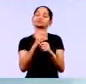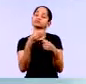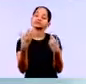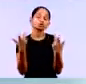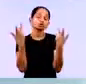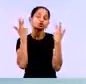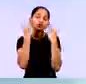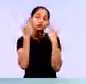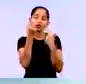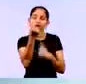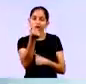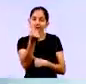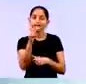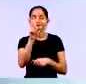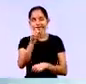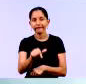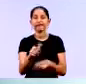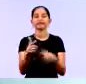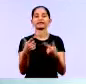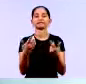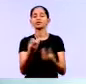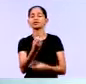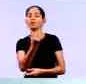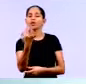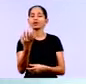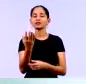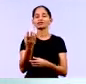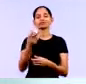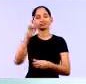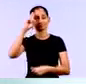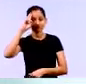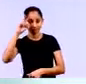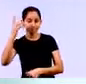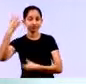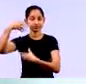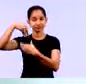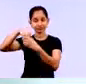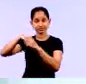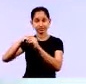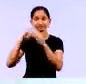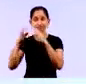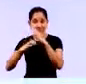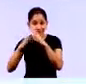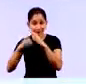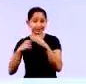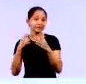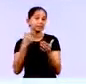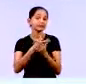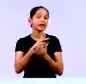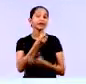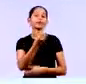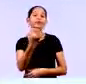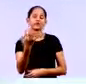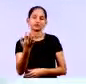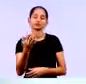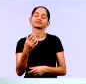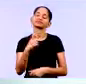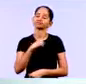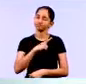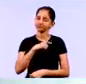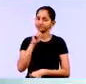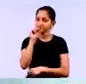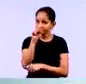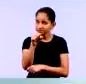de obra. Quanto que isso vai custar para os cofres da organização da empresa.